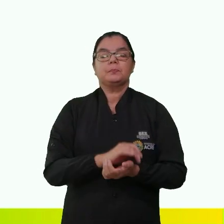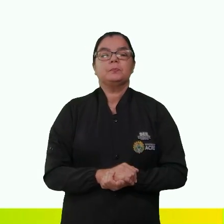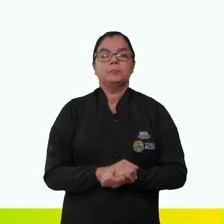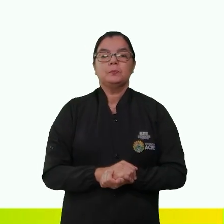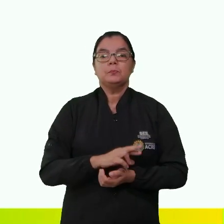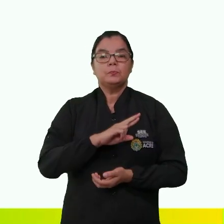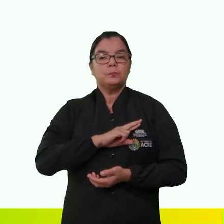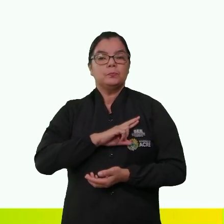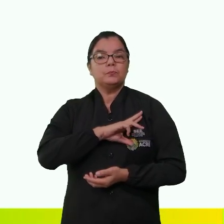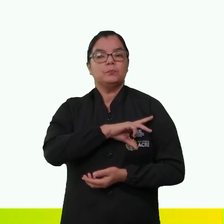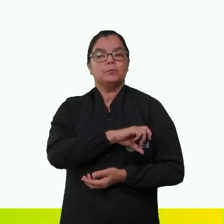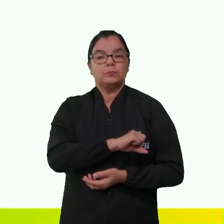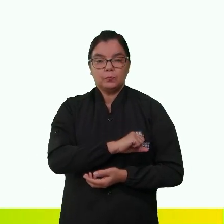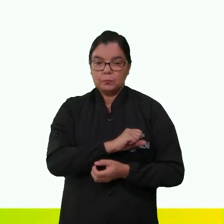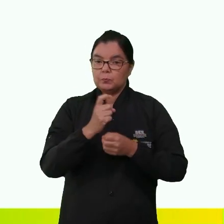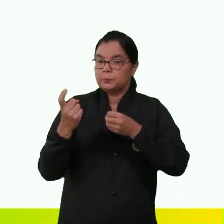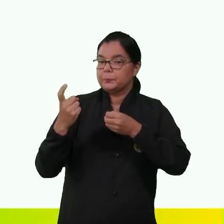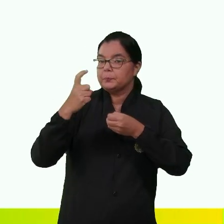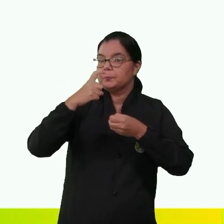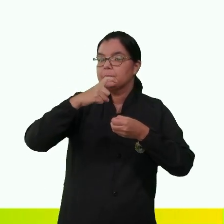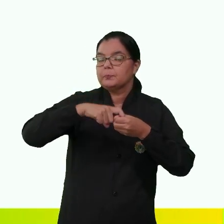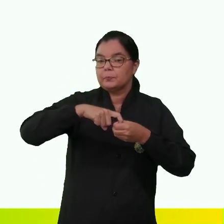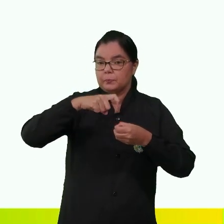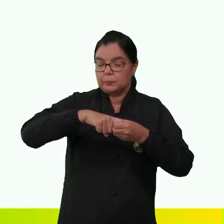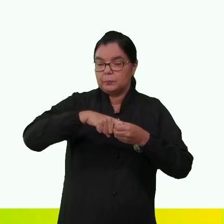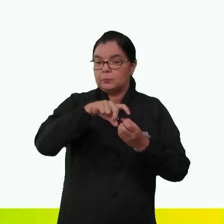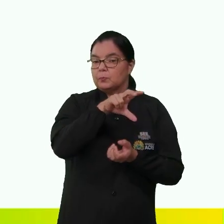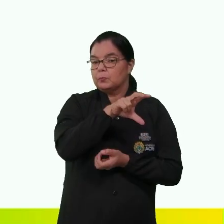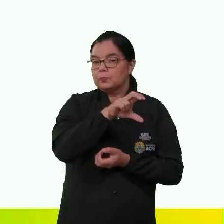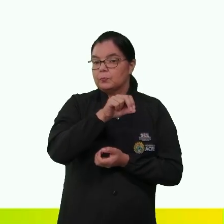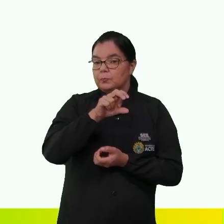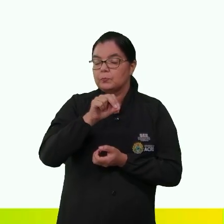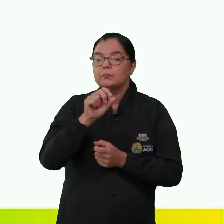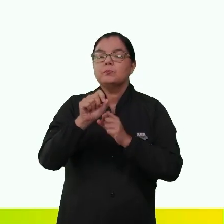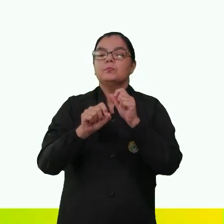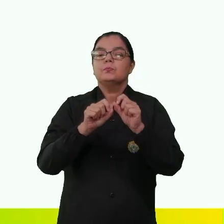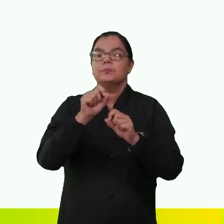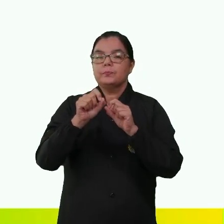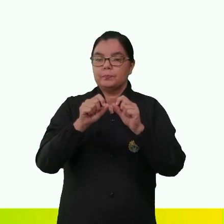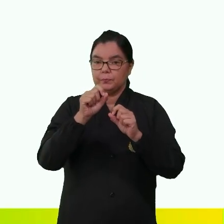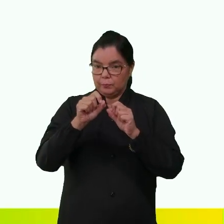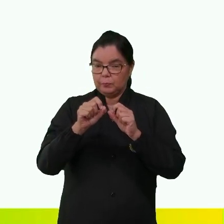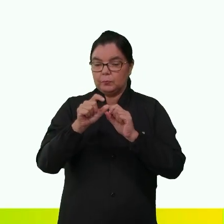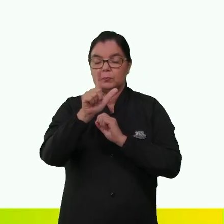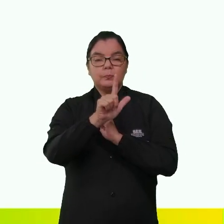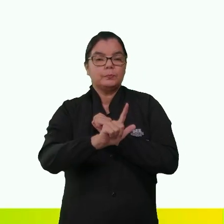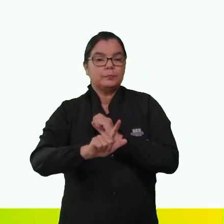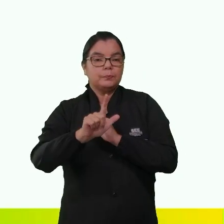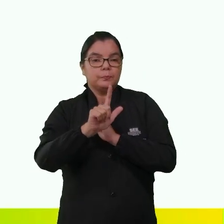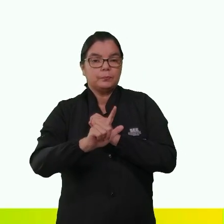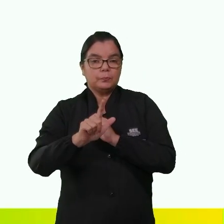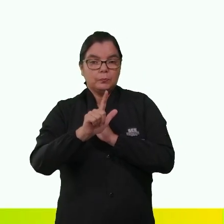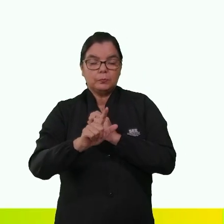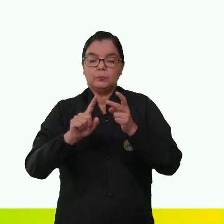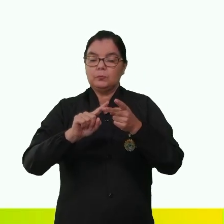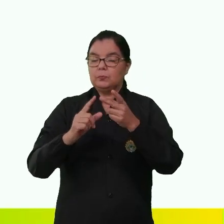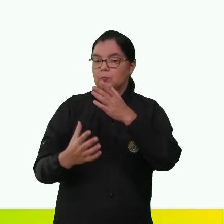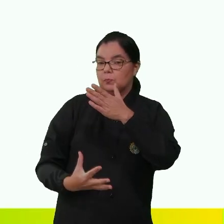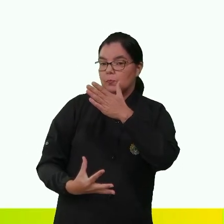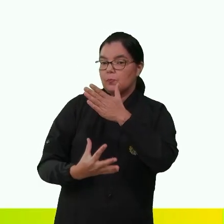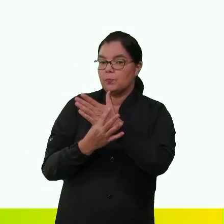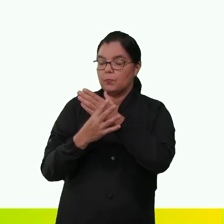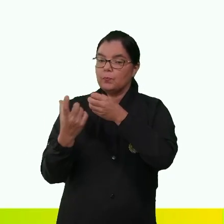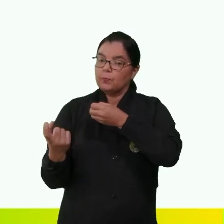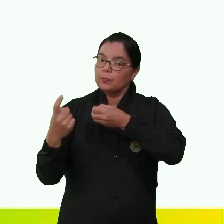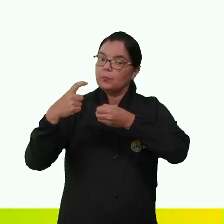o romantismo ele retorna às raízes do quinhentismo para estabelecer a sua produção literária, e que o realismo